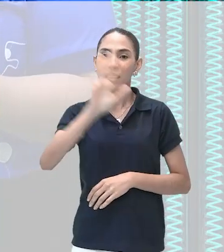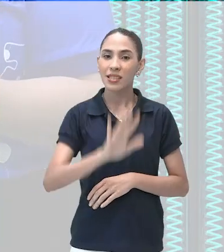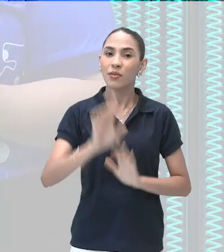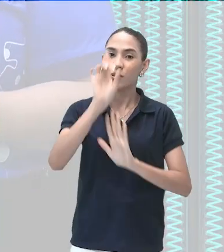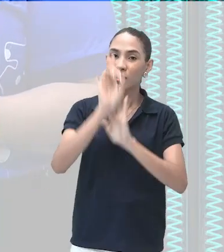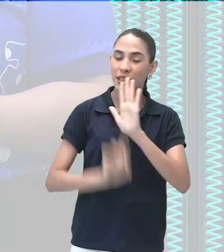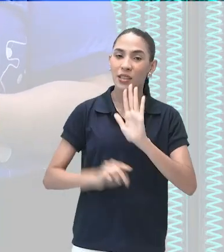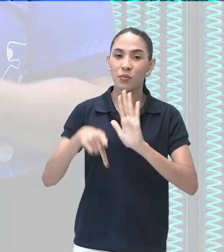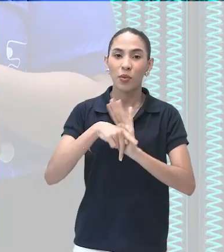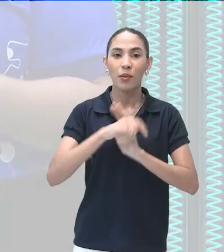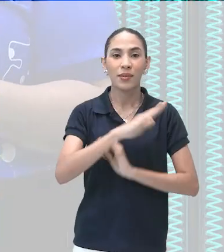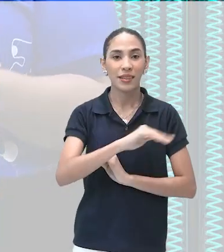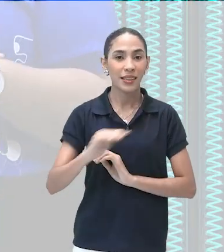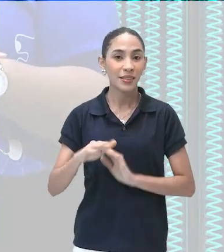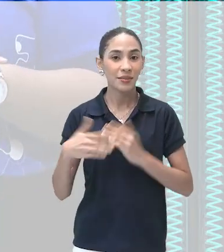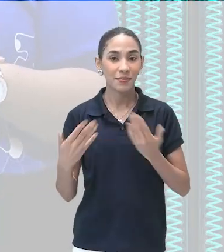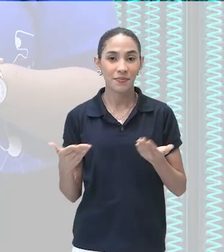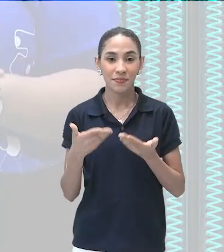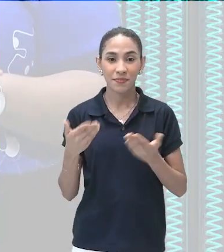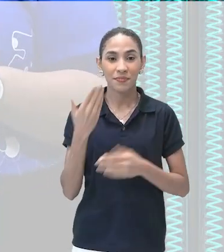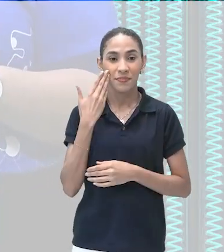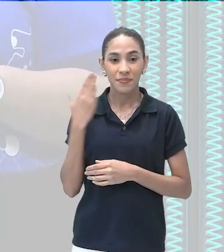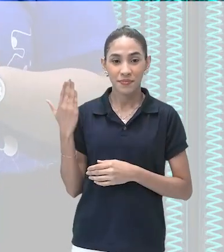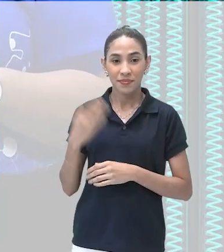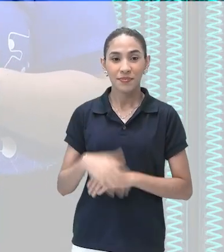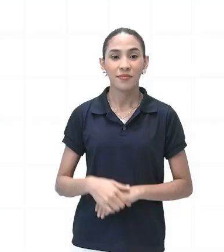os direitos da criança. Então, vamos lá?